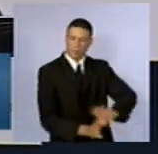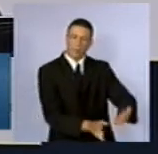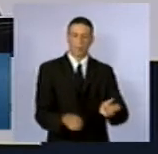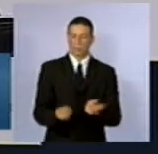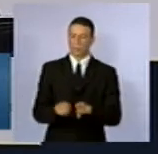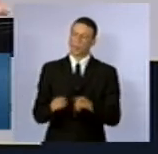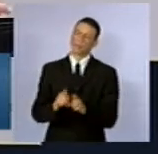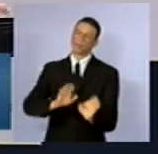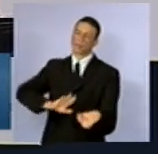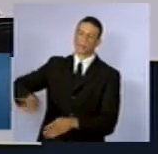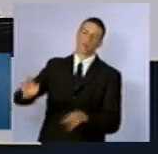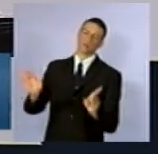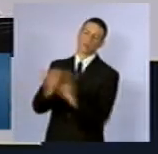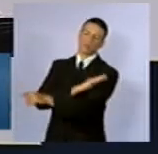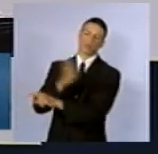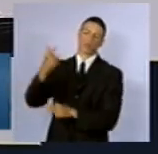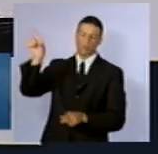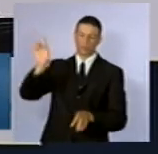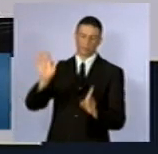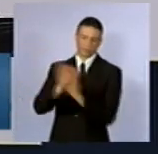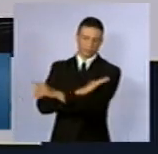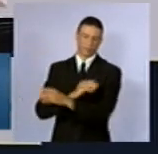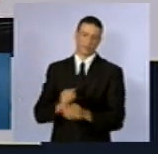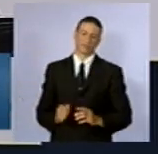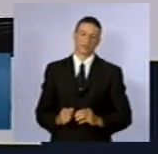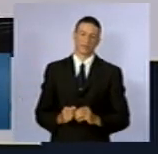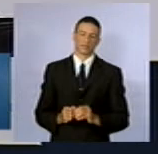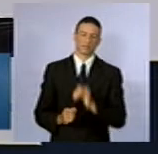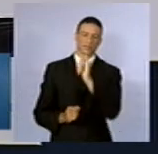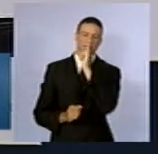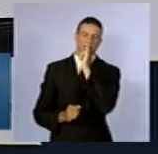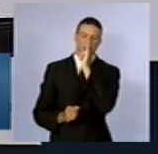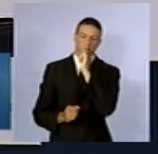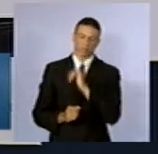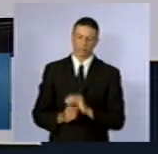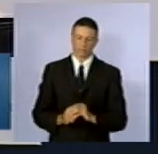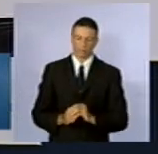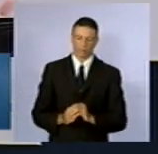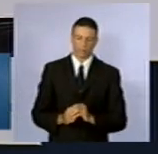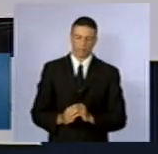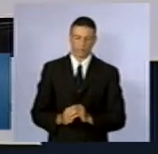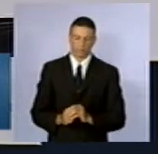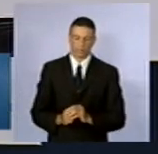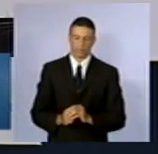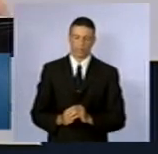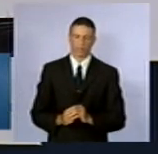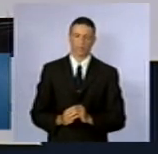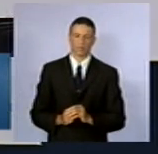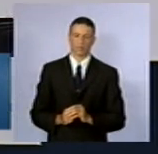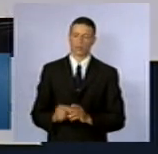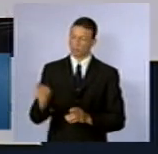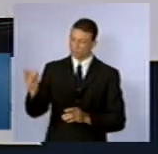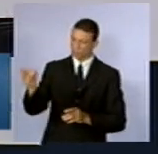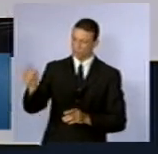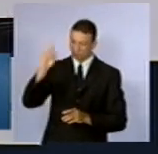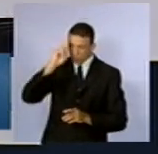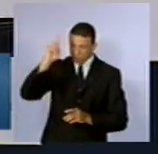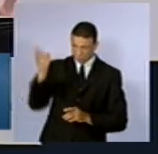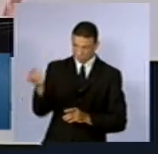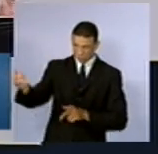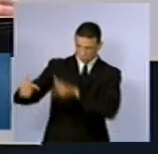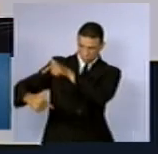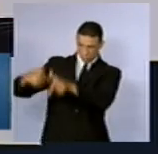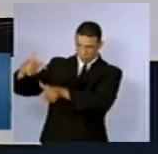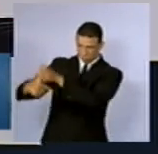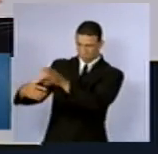de perguntar a respeito da consideração que, enfim, o senhor que trabalha justamente